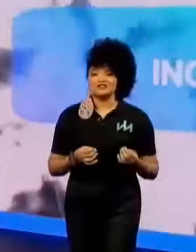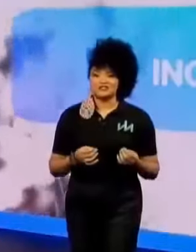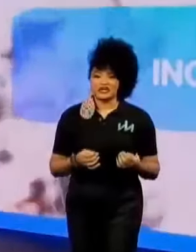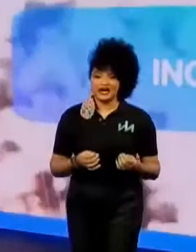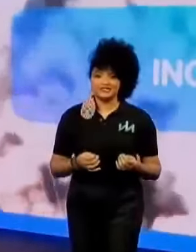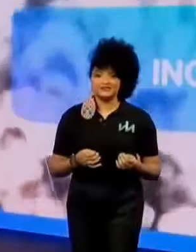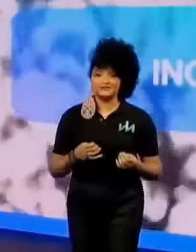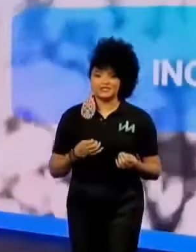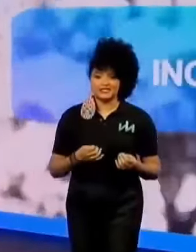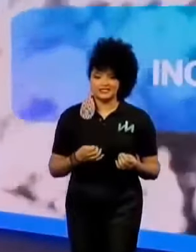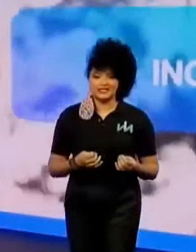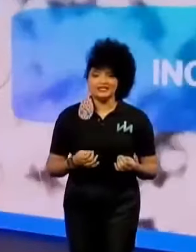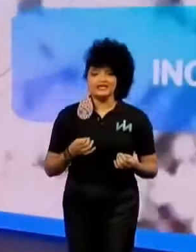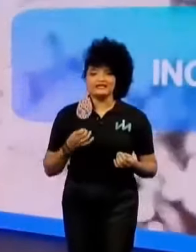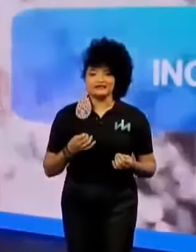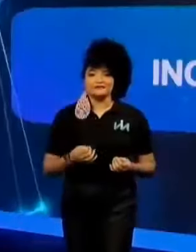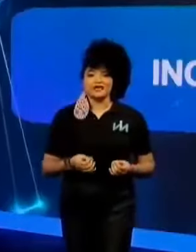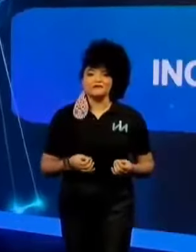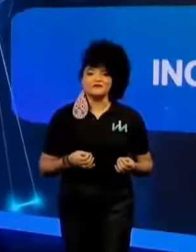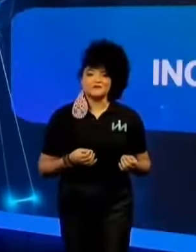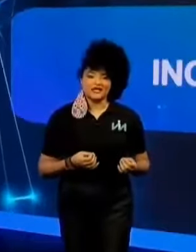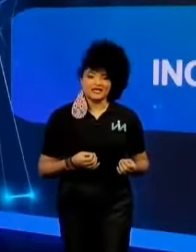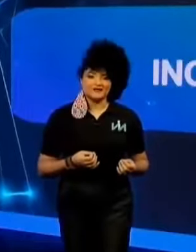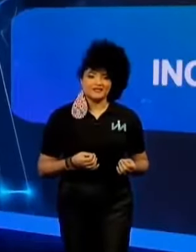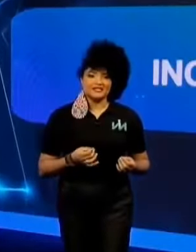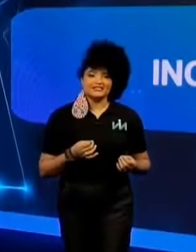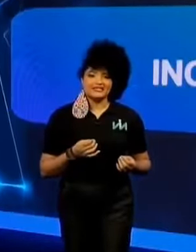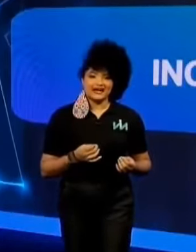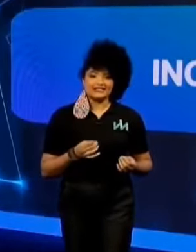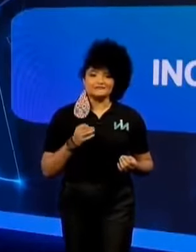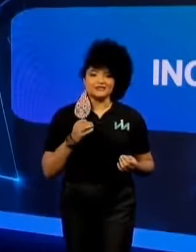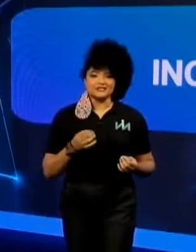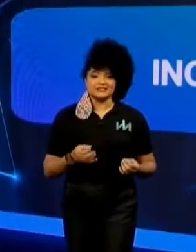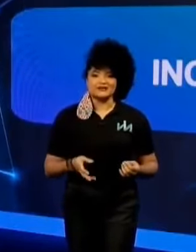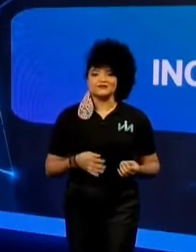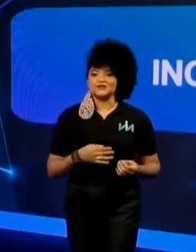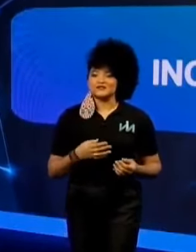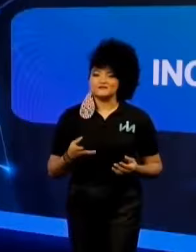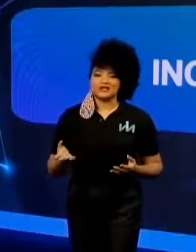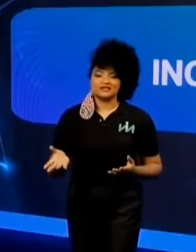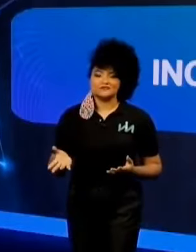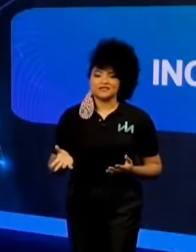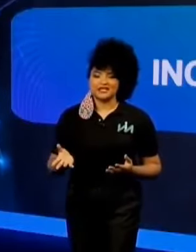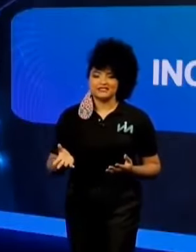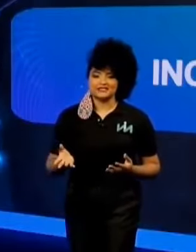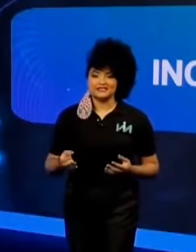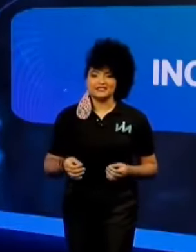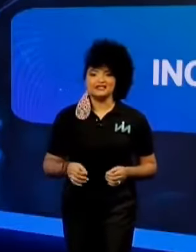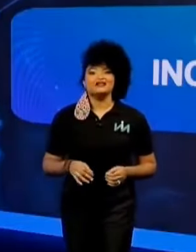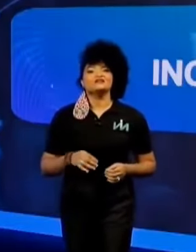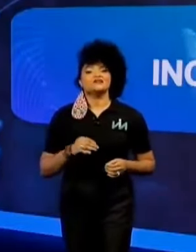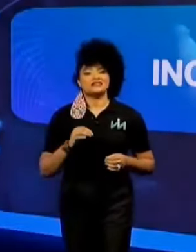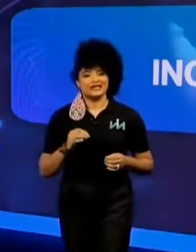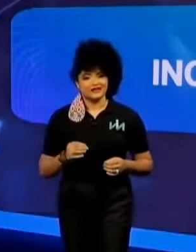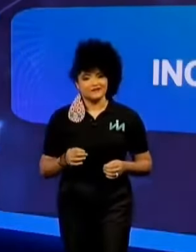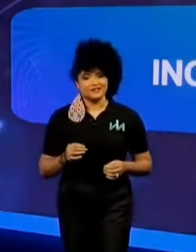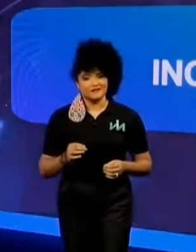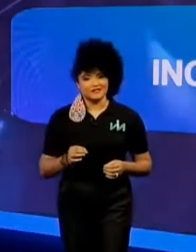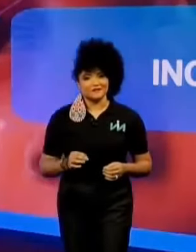ferramentas digitais. Falou, Gil, do tamo junto. E também por meio da expansão do nosso marketplace.